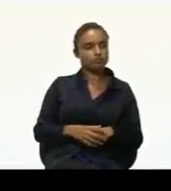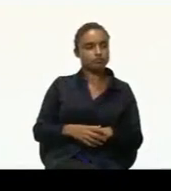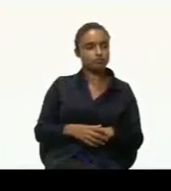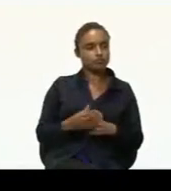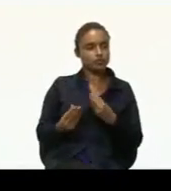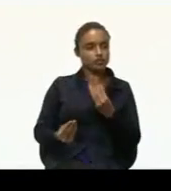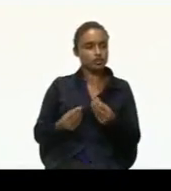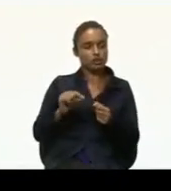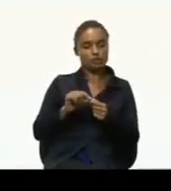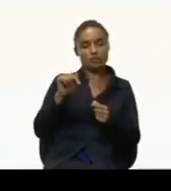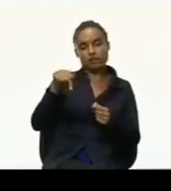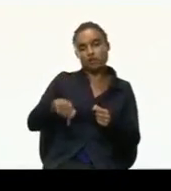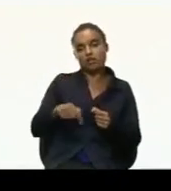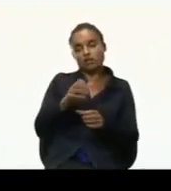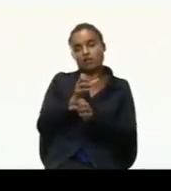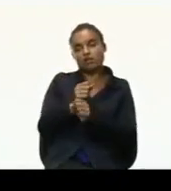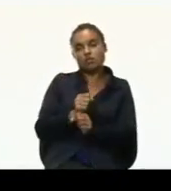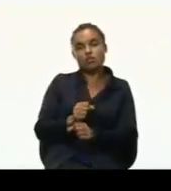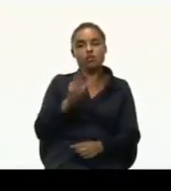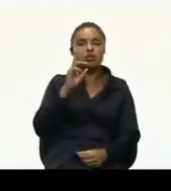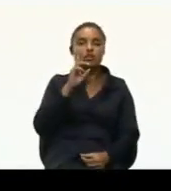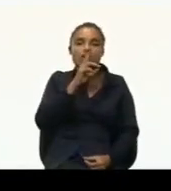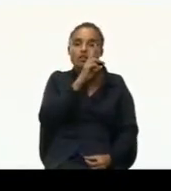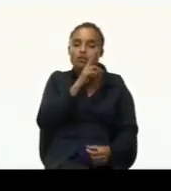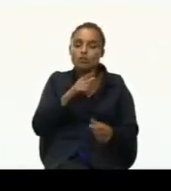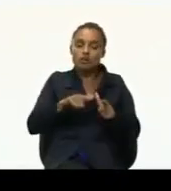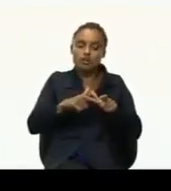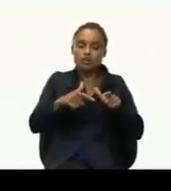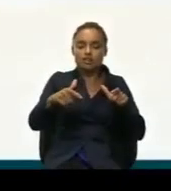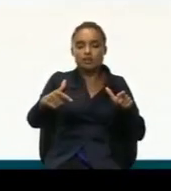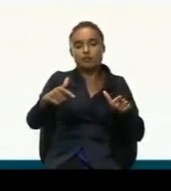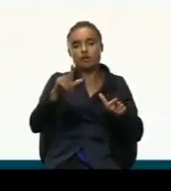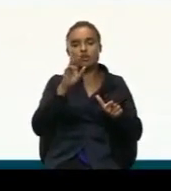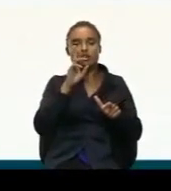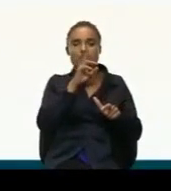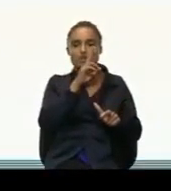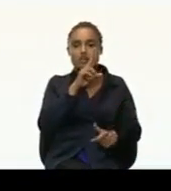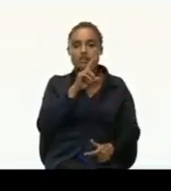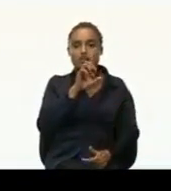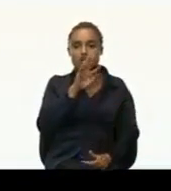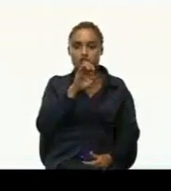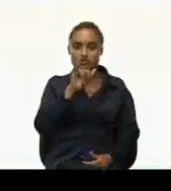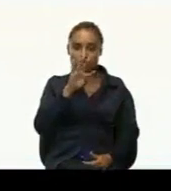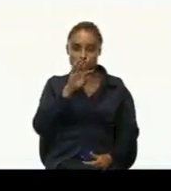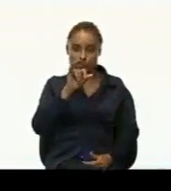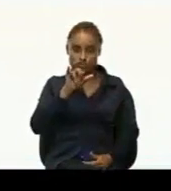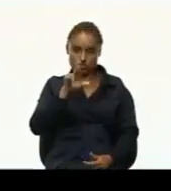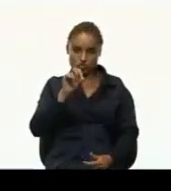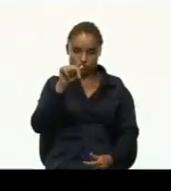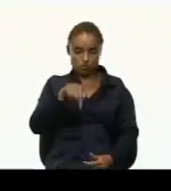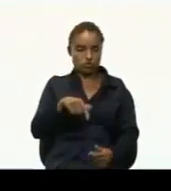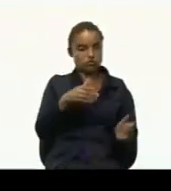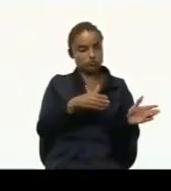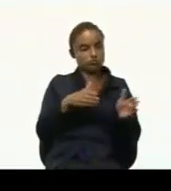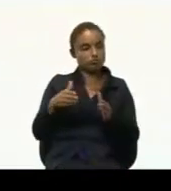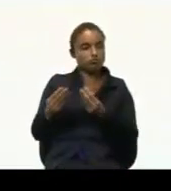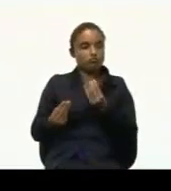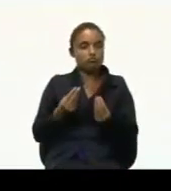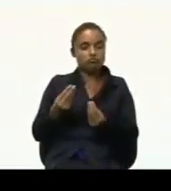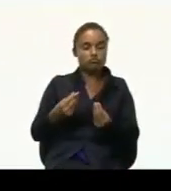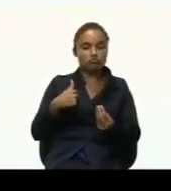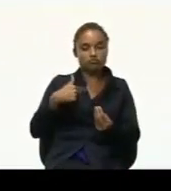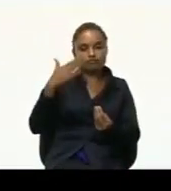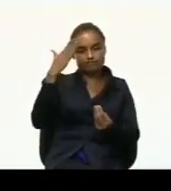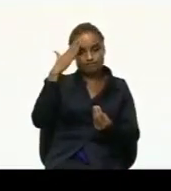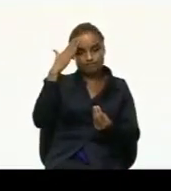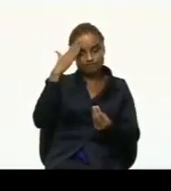foi feita a conta para chegar nesse valor, nessa área ali de refeitório. Abri um quadro em branco de novo.